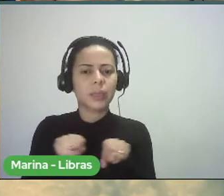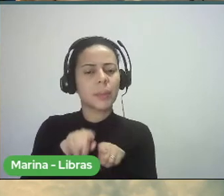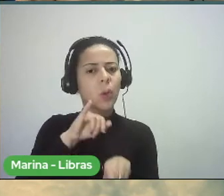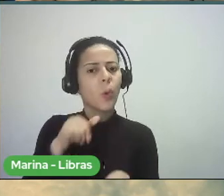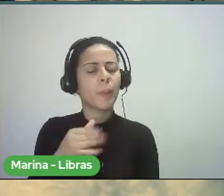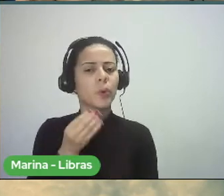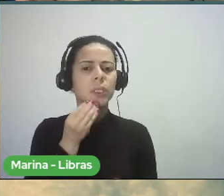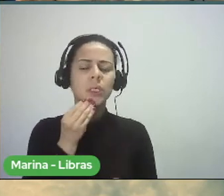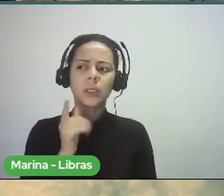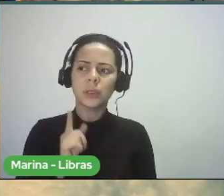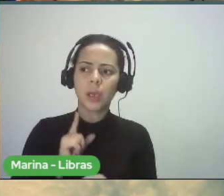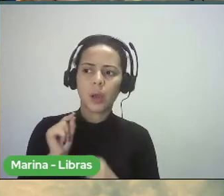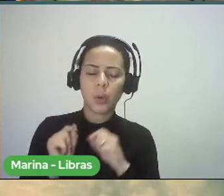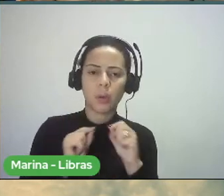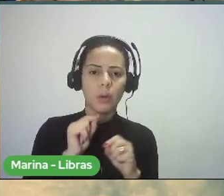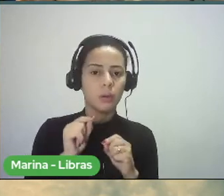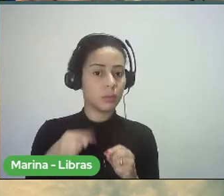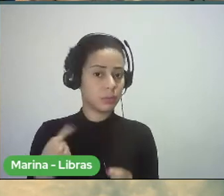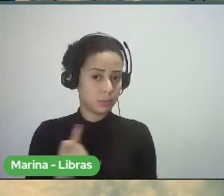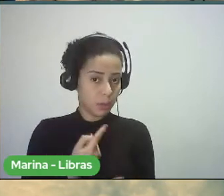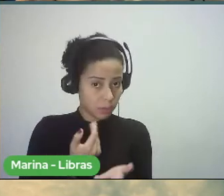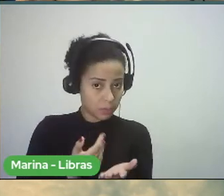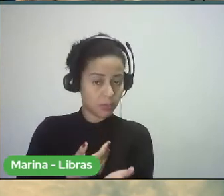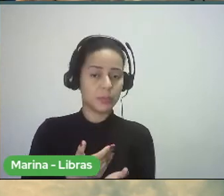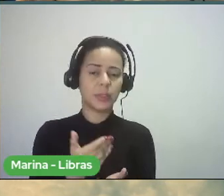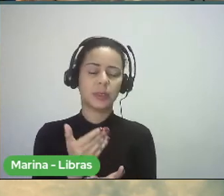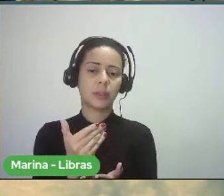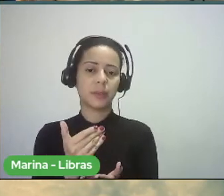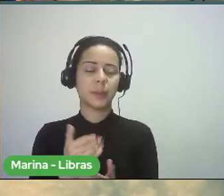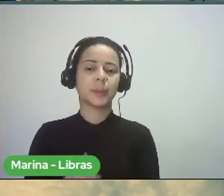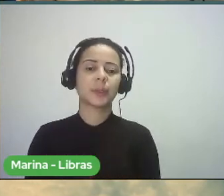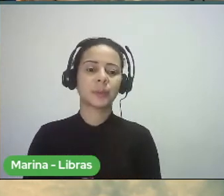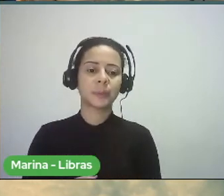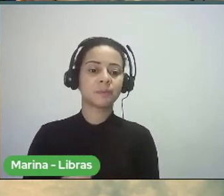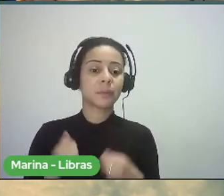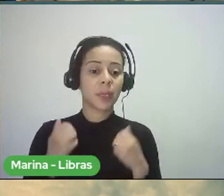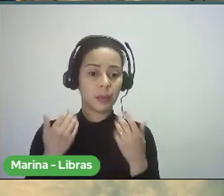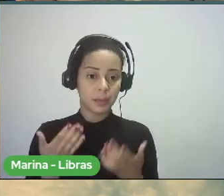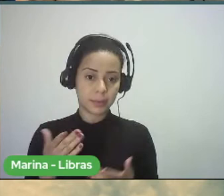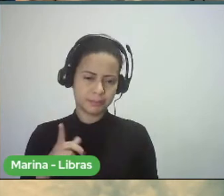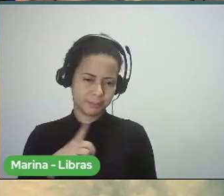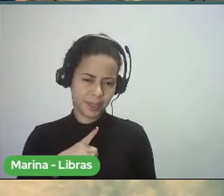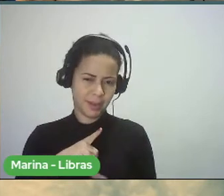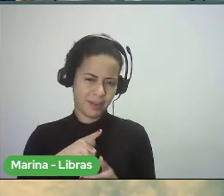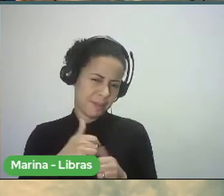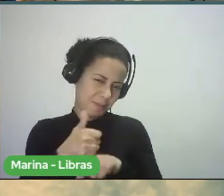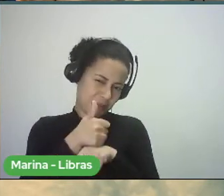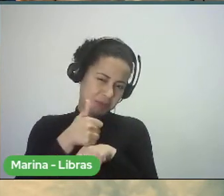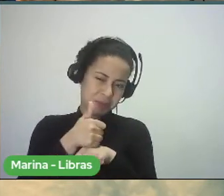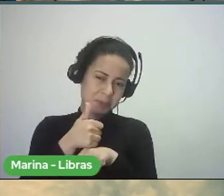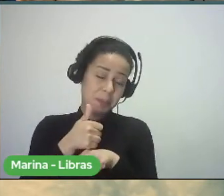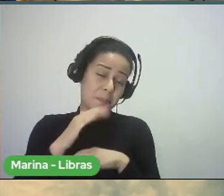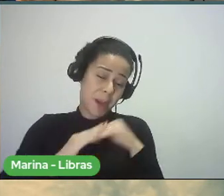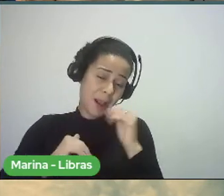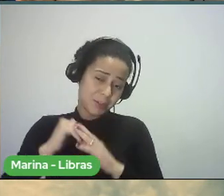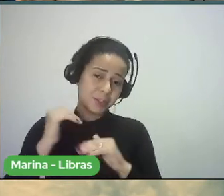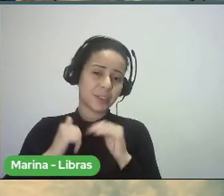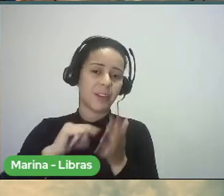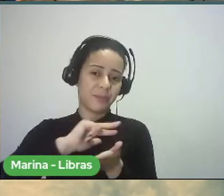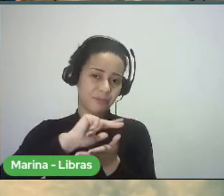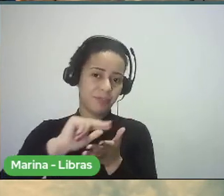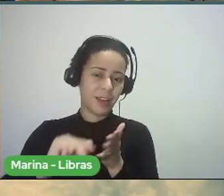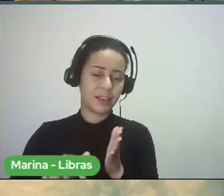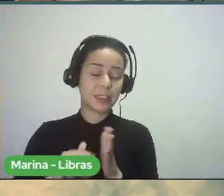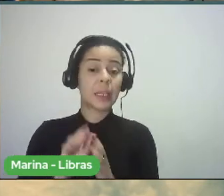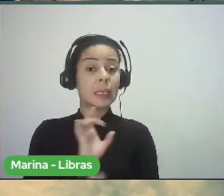gente Para gente desenvolver a gente tem várias práticas na e a importante a gente dizer que cada cliente tem um